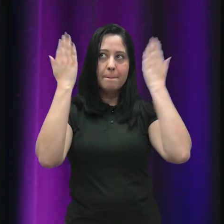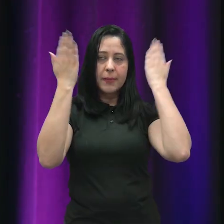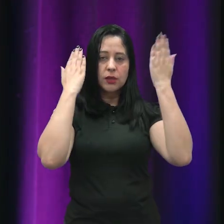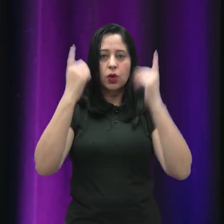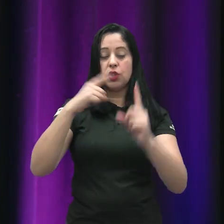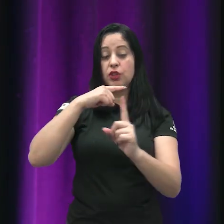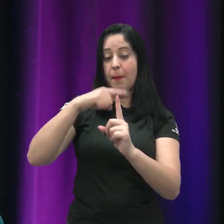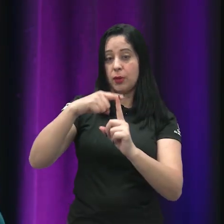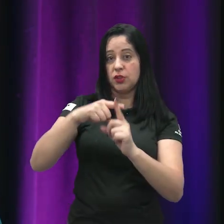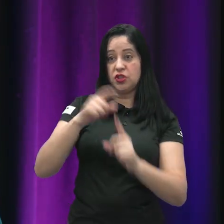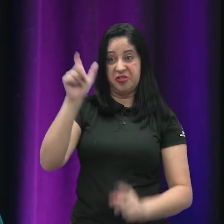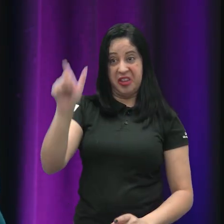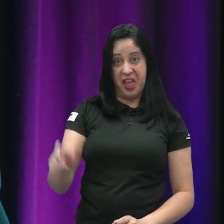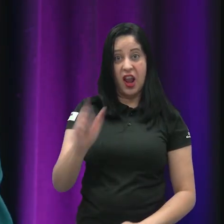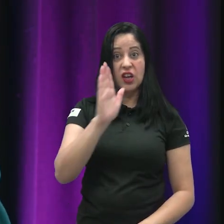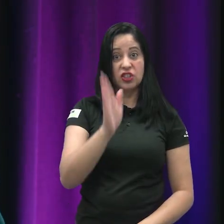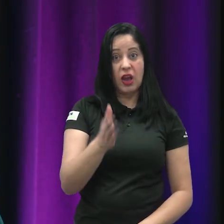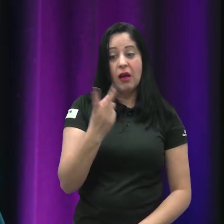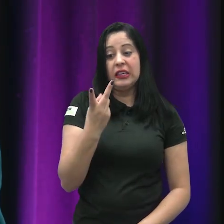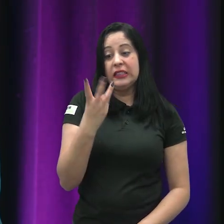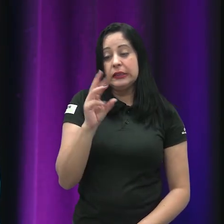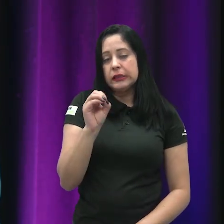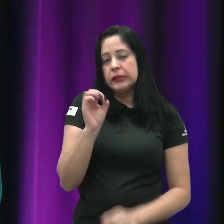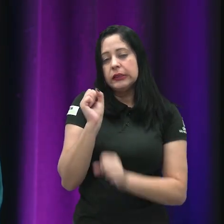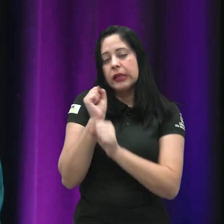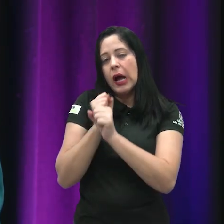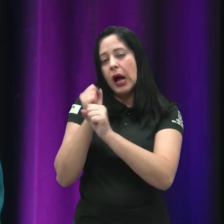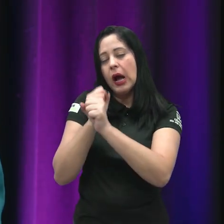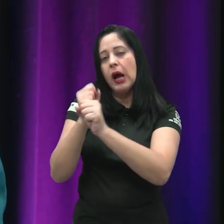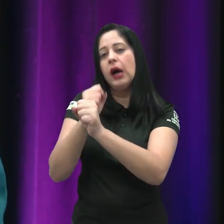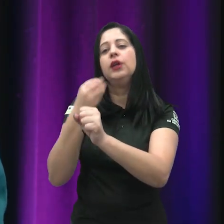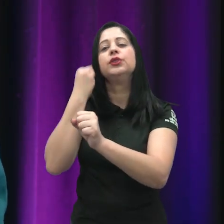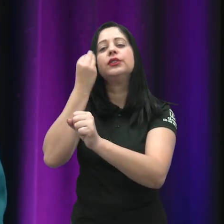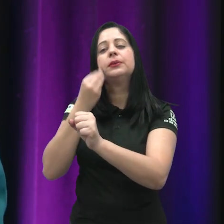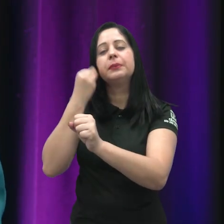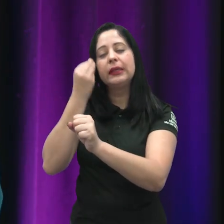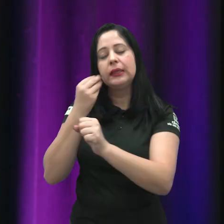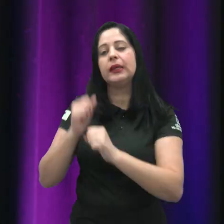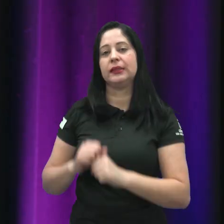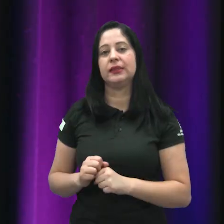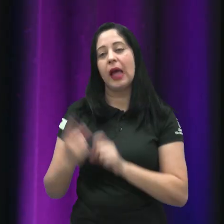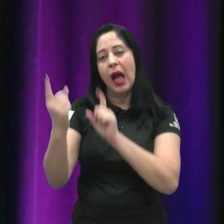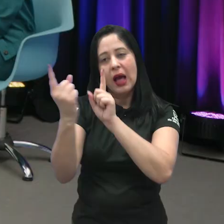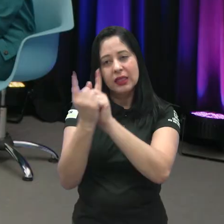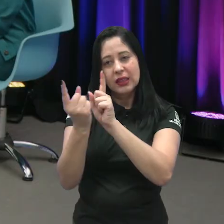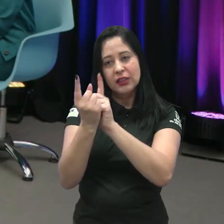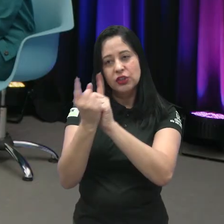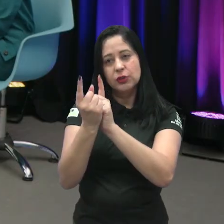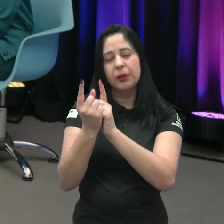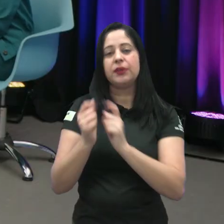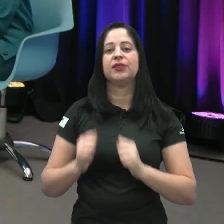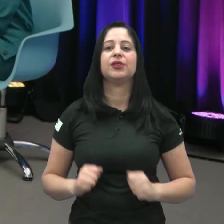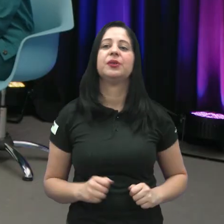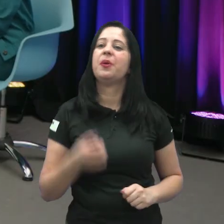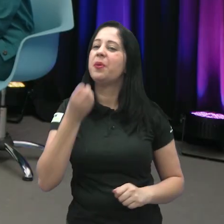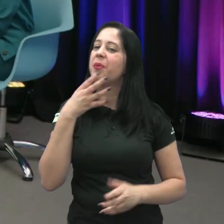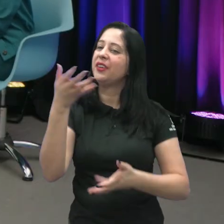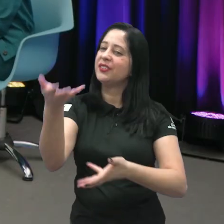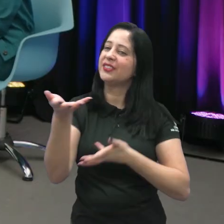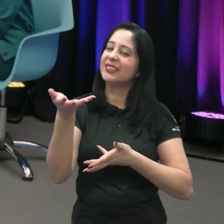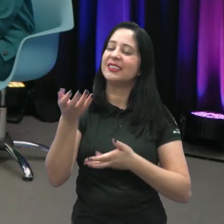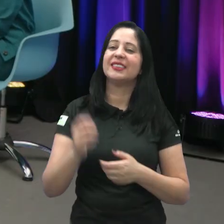com 30 anos de experiência em atendimentos com adultos e casais. Solange, seja muito bem-vinda aos